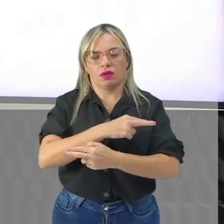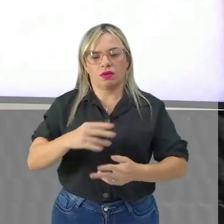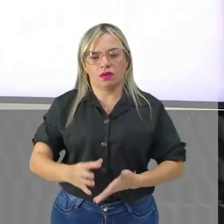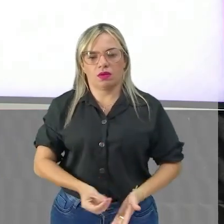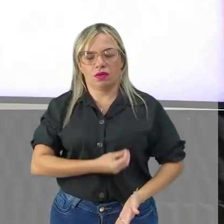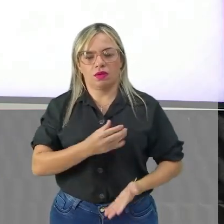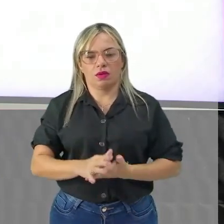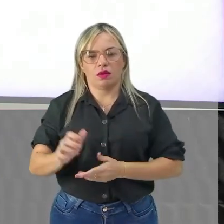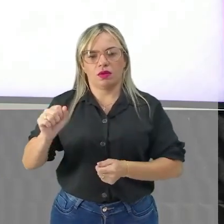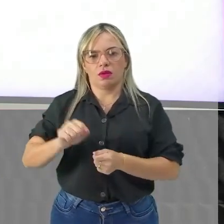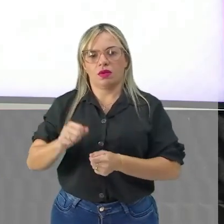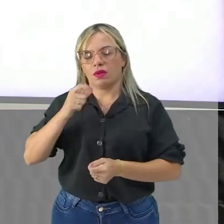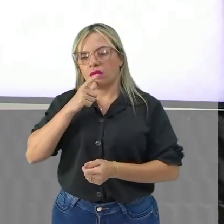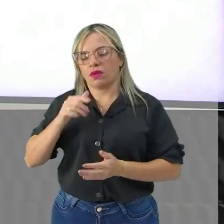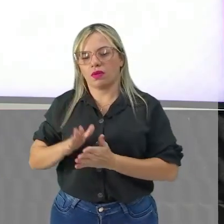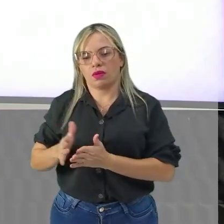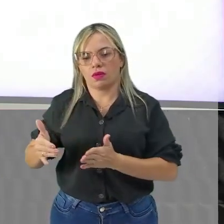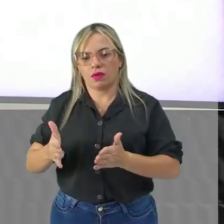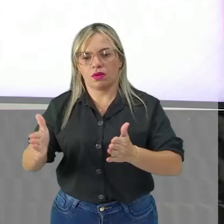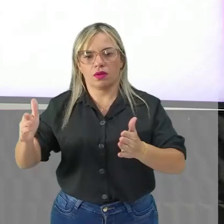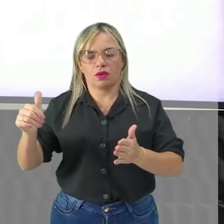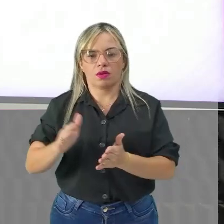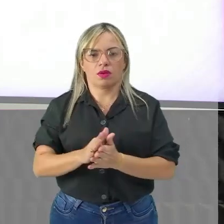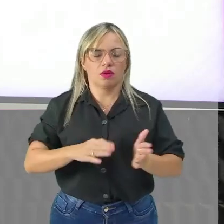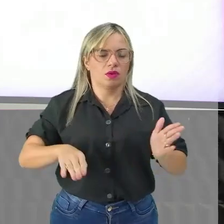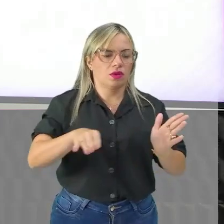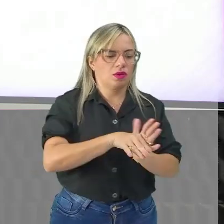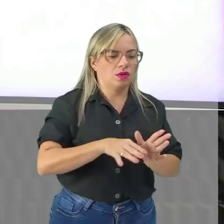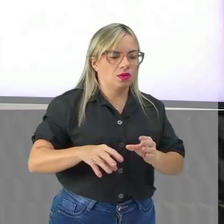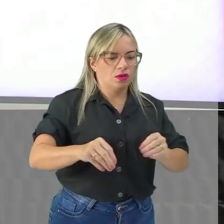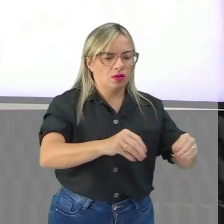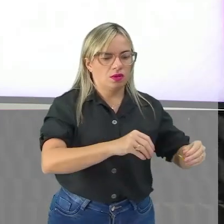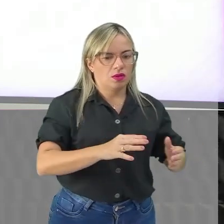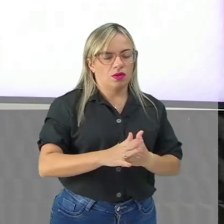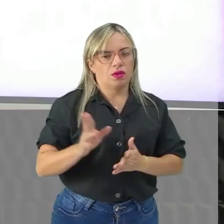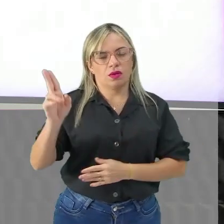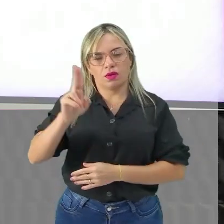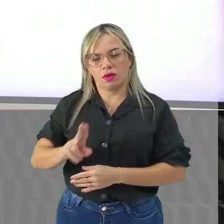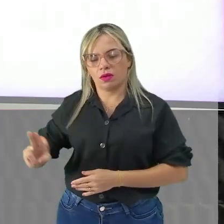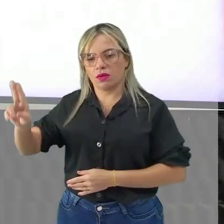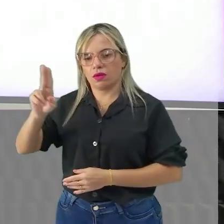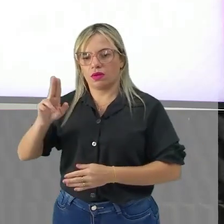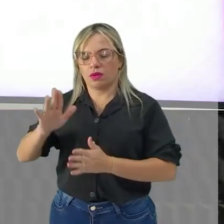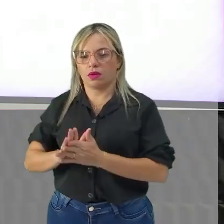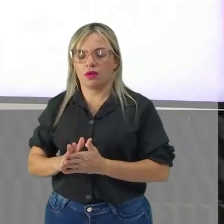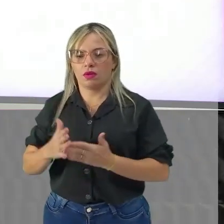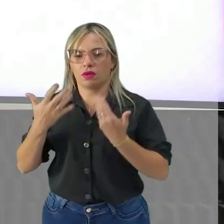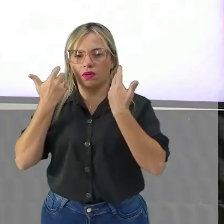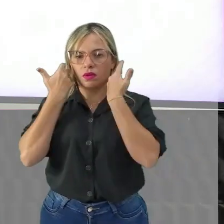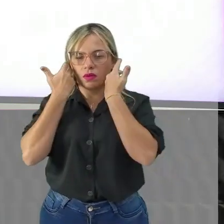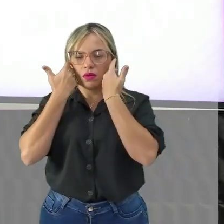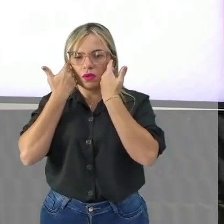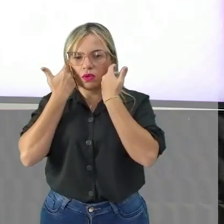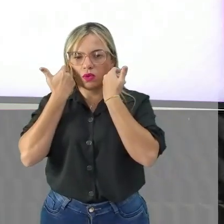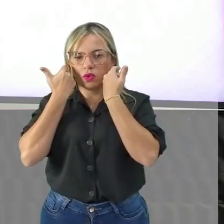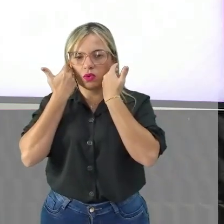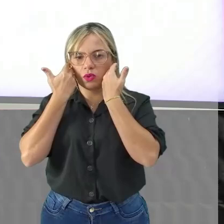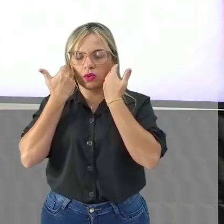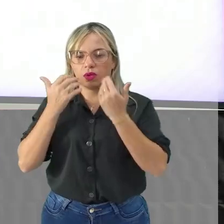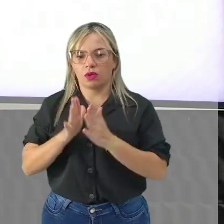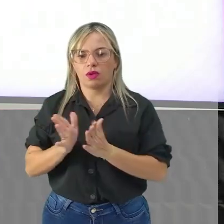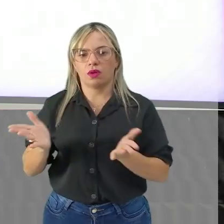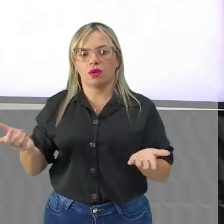que é sair da água para o ambiente terrestre. Então, ele usa a respiração branquial enquanto ele está na água, aí ele vai